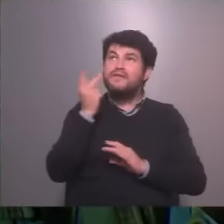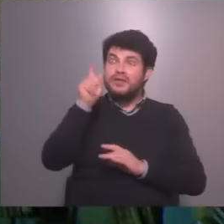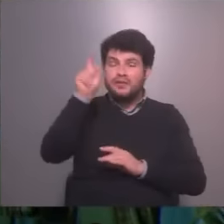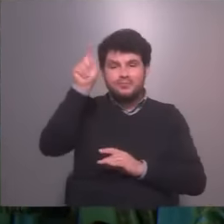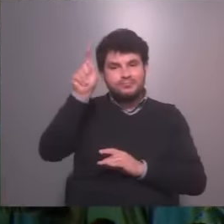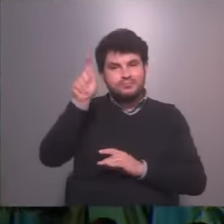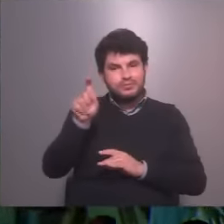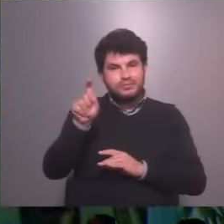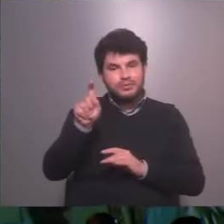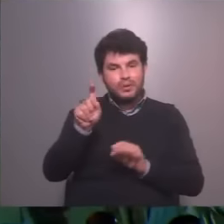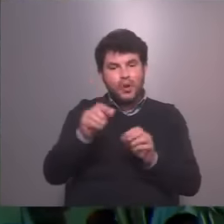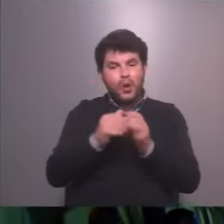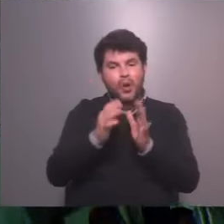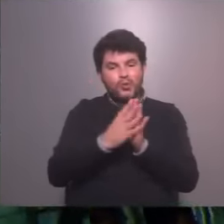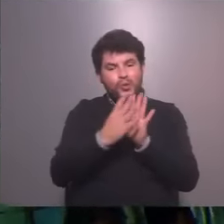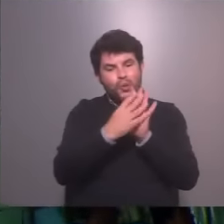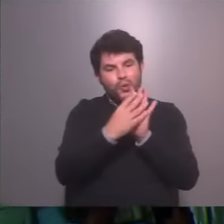da misericórdia do Pai.